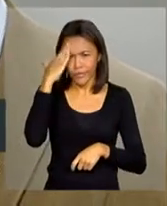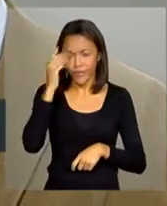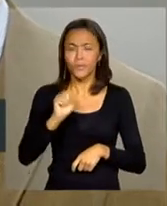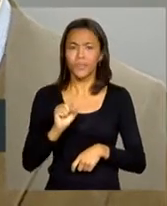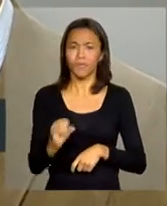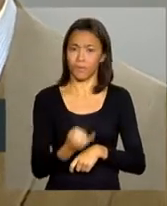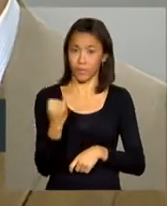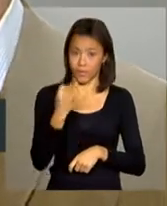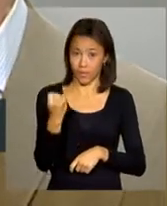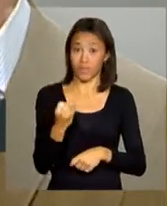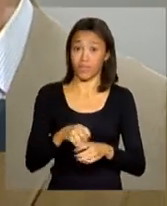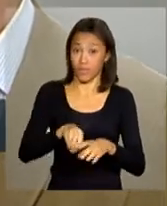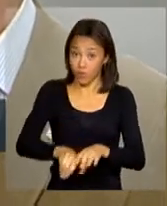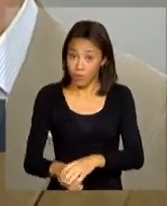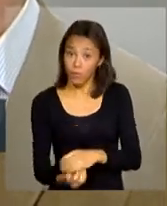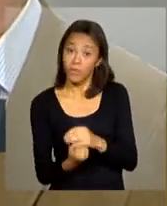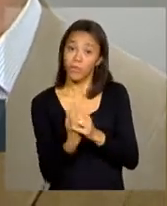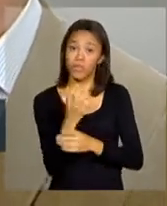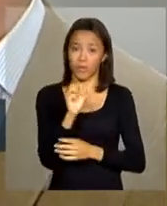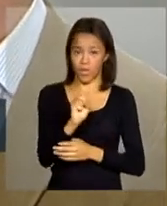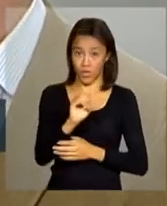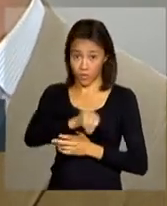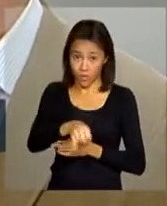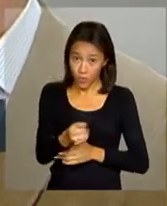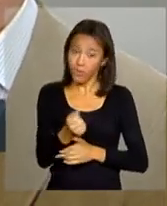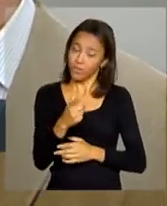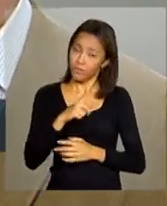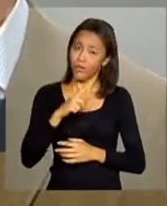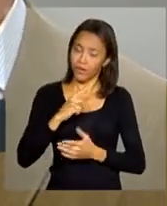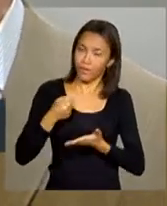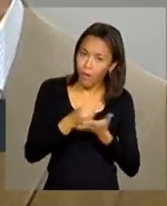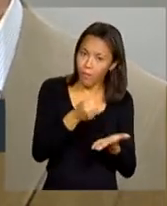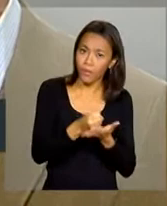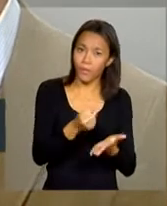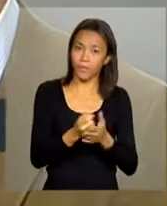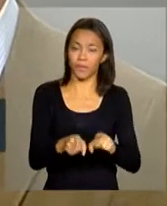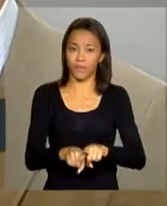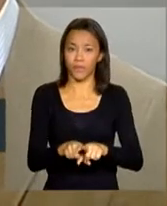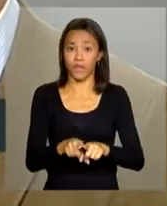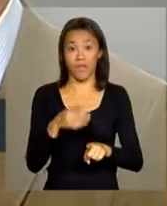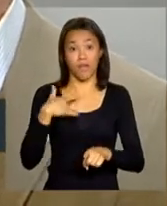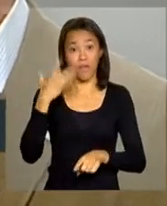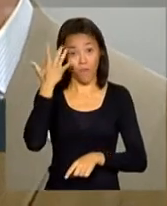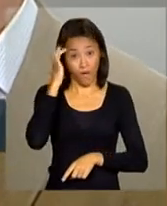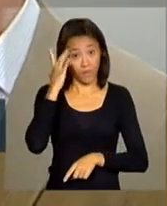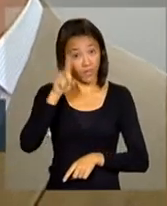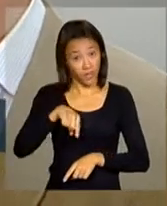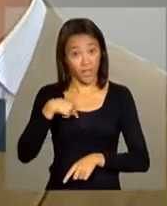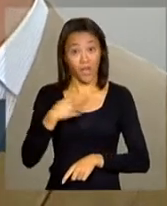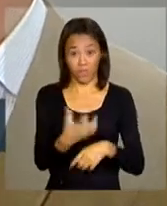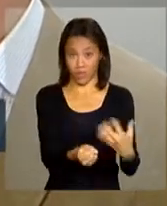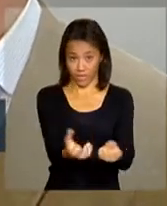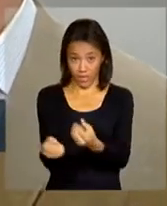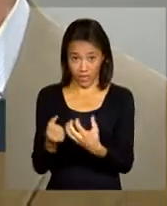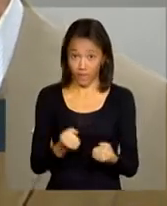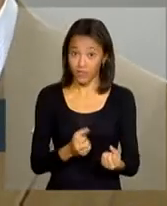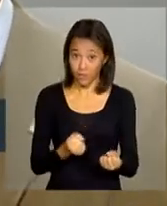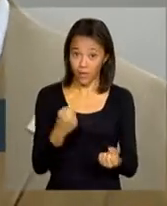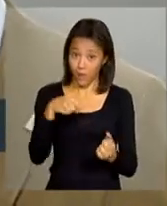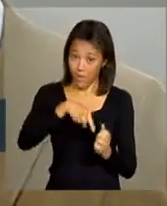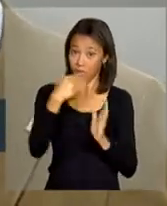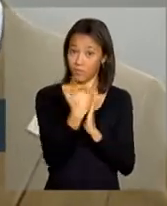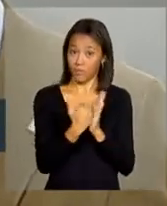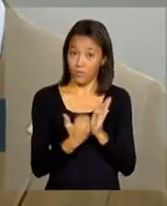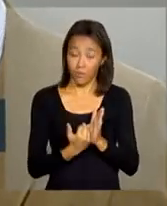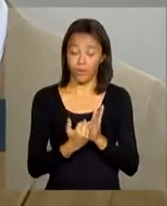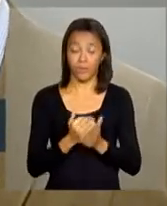soja e em muitos casos vem nos apoiando eh eu acho que há uma adesão muito grande né ao programa